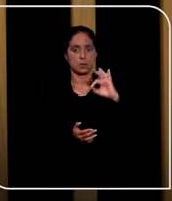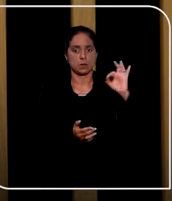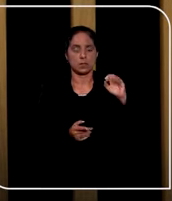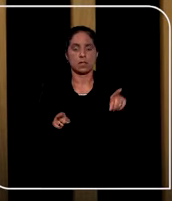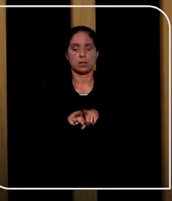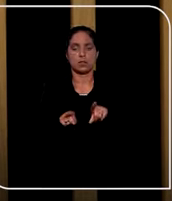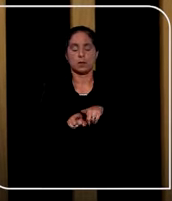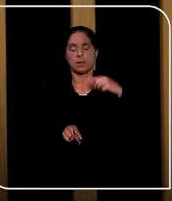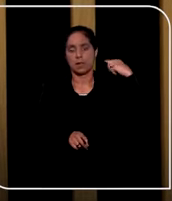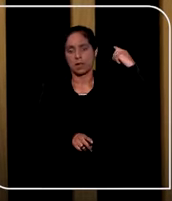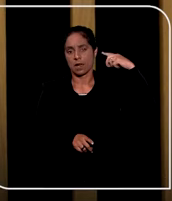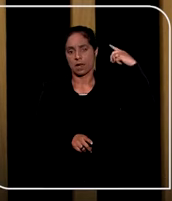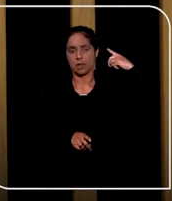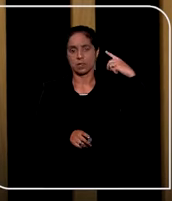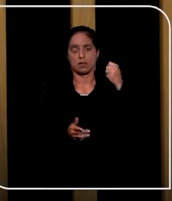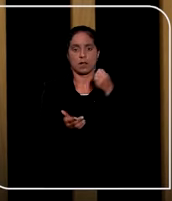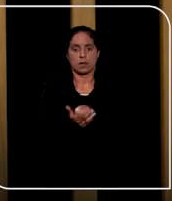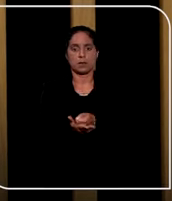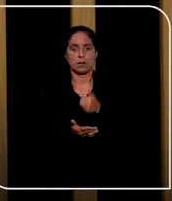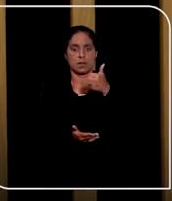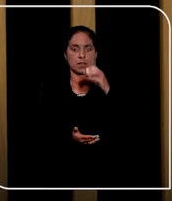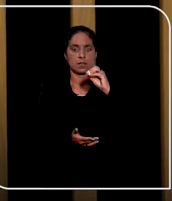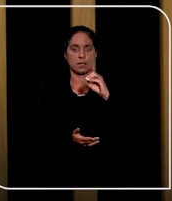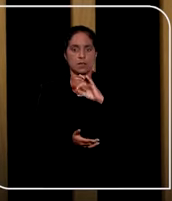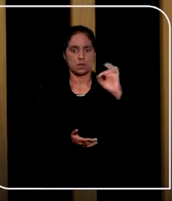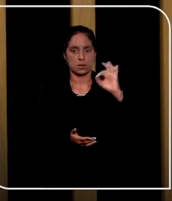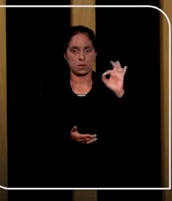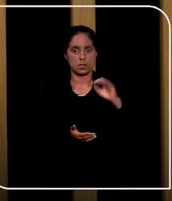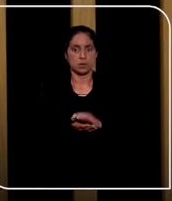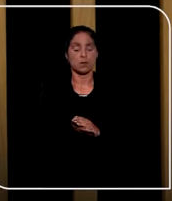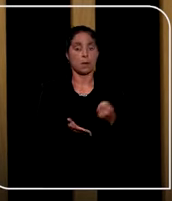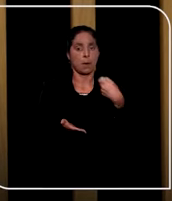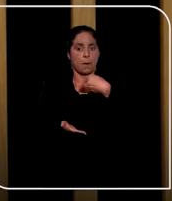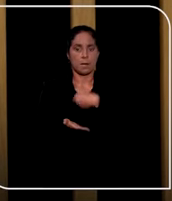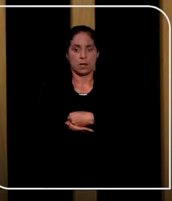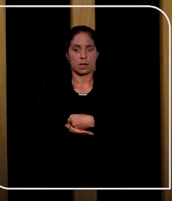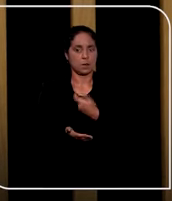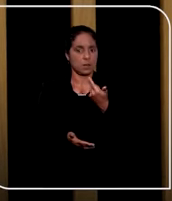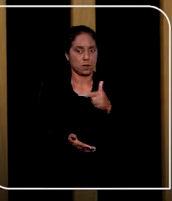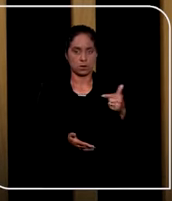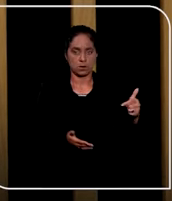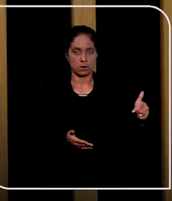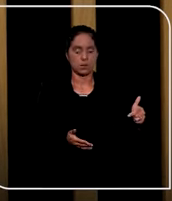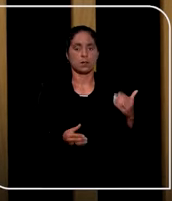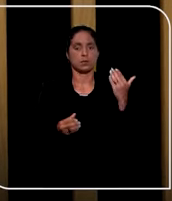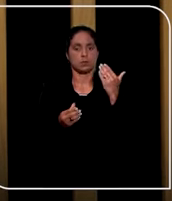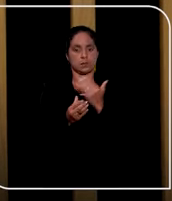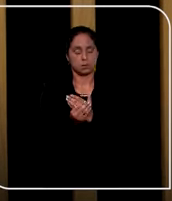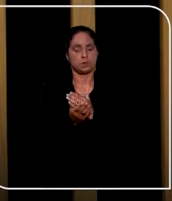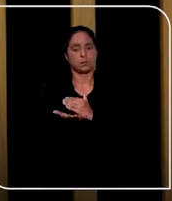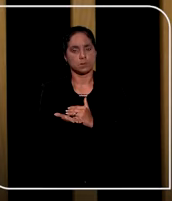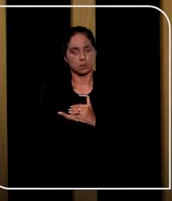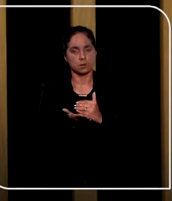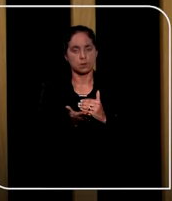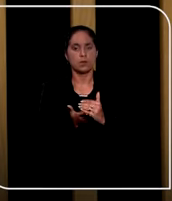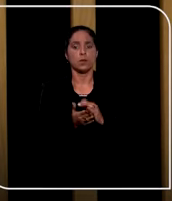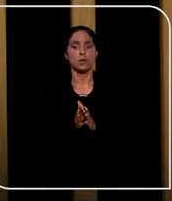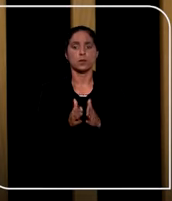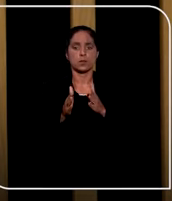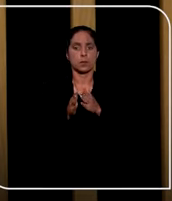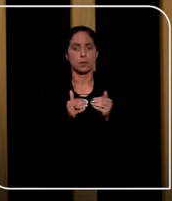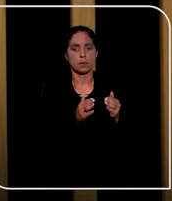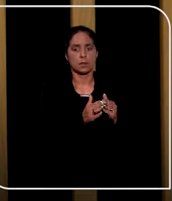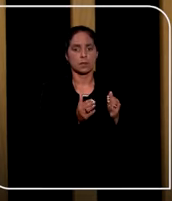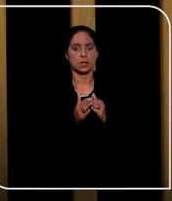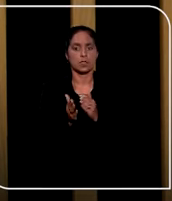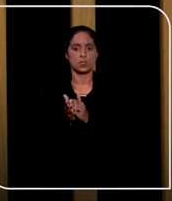advocatícios de 10% como não houve o pagamento voluntário os Réus ar impugnação ao cumprimento de sentença